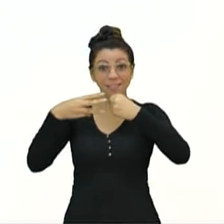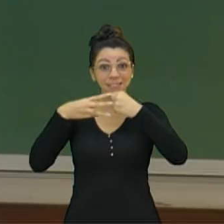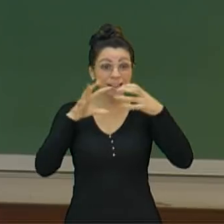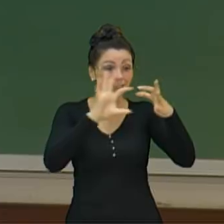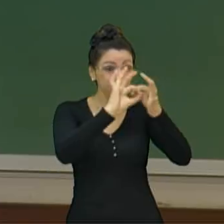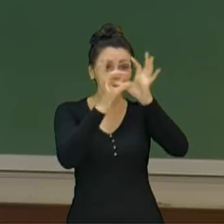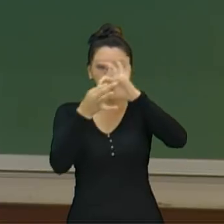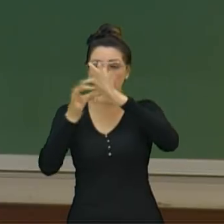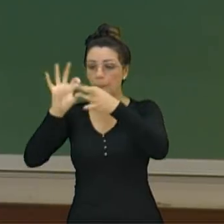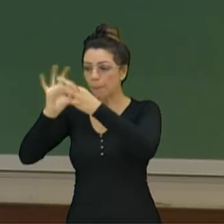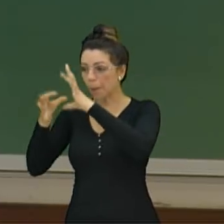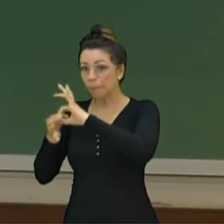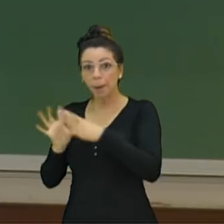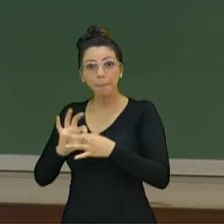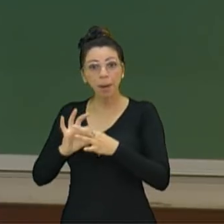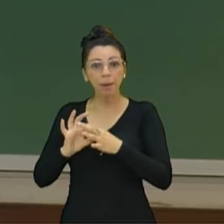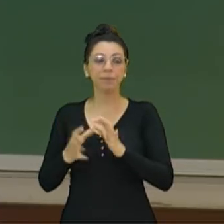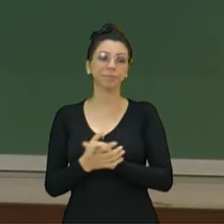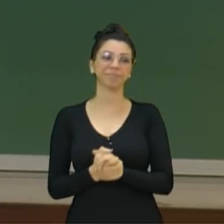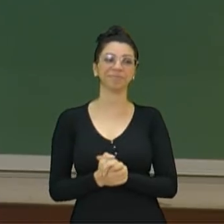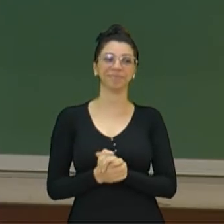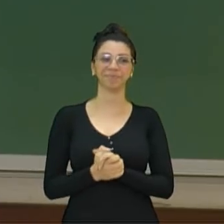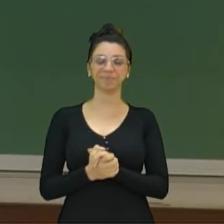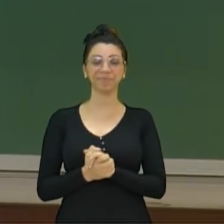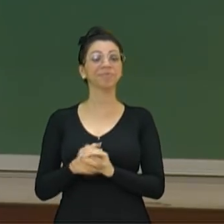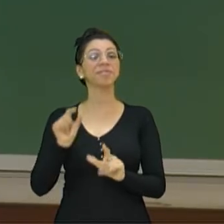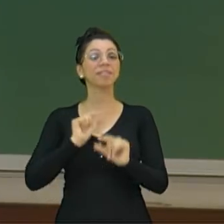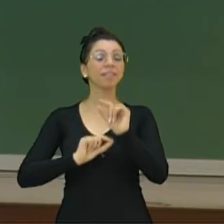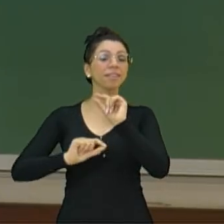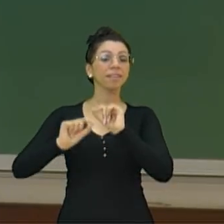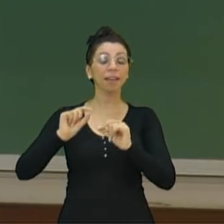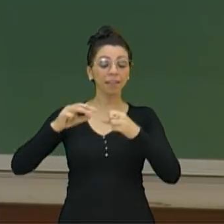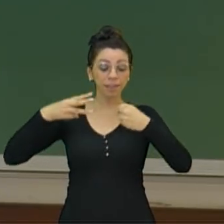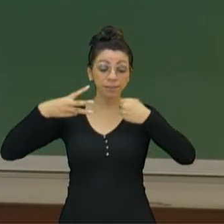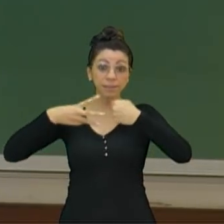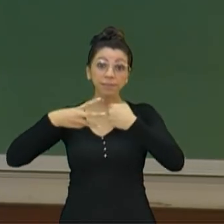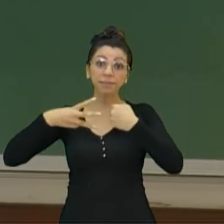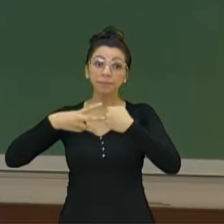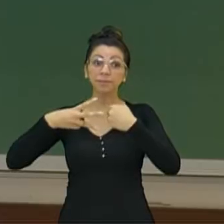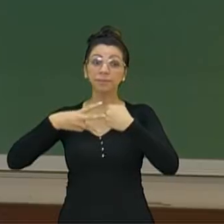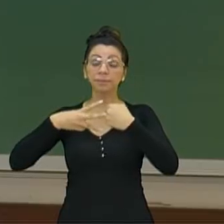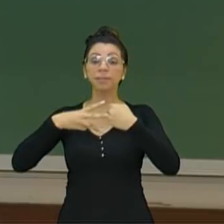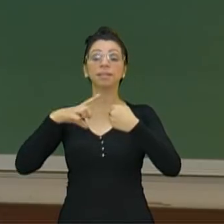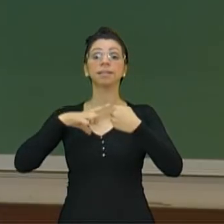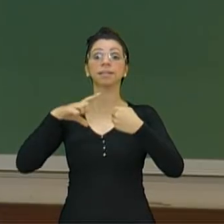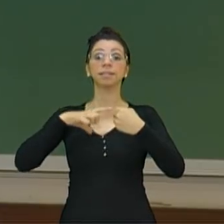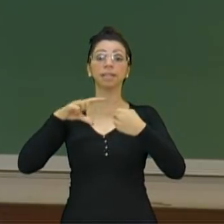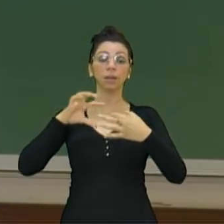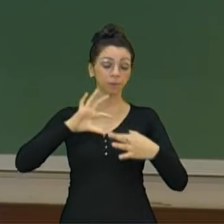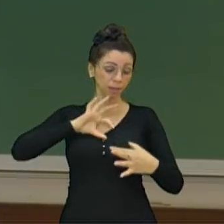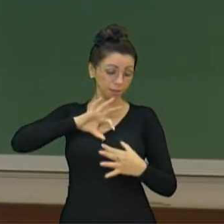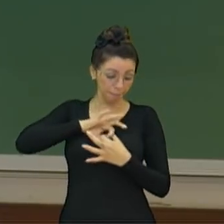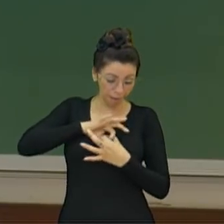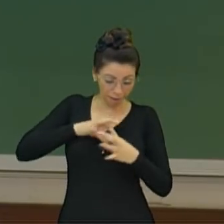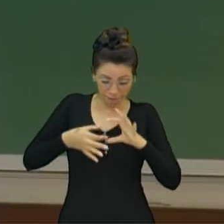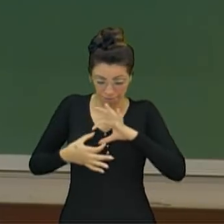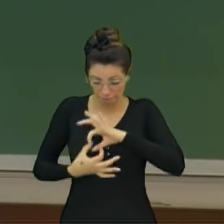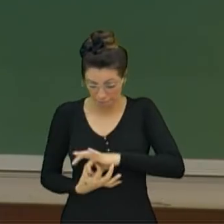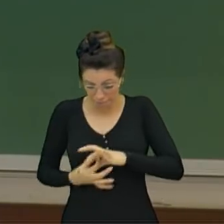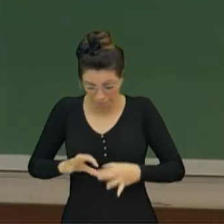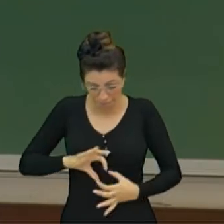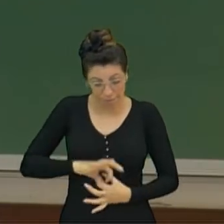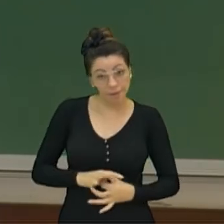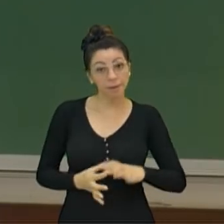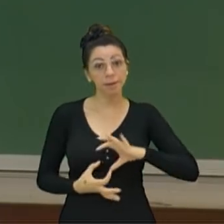essas células que nós estamos falando? Formando uma extensa rede que se comunica por meio de substâncias químicas e